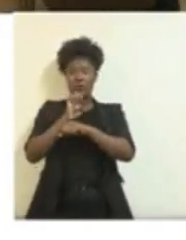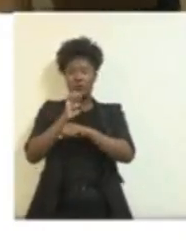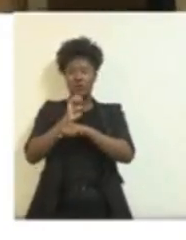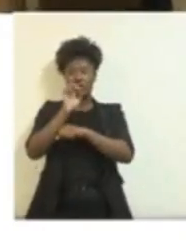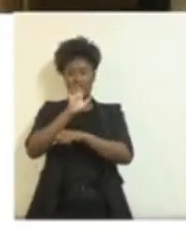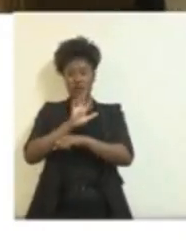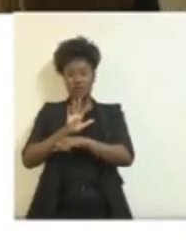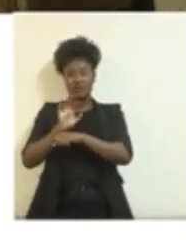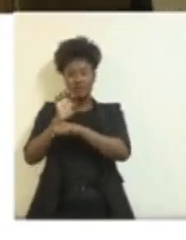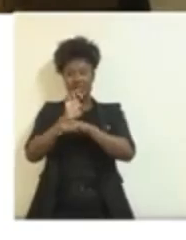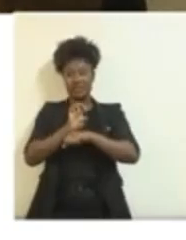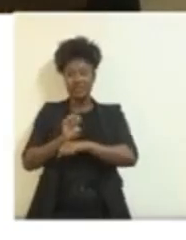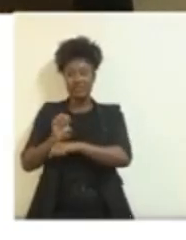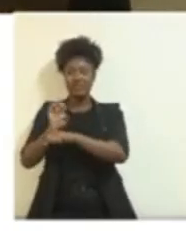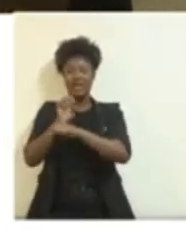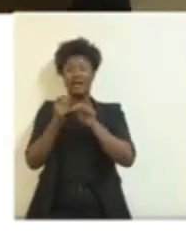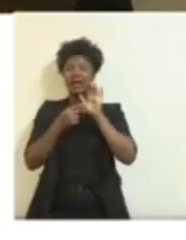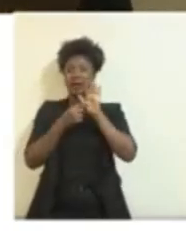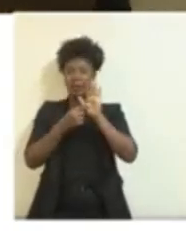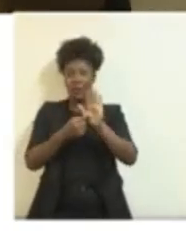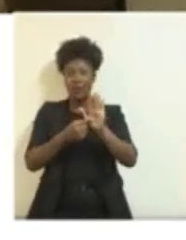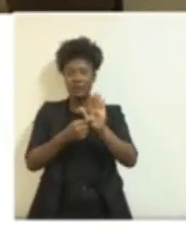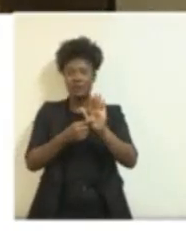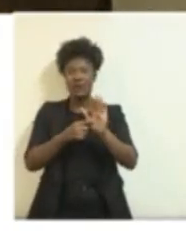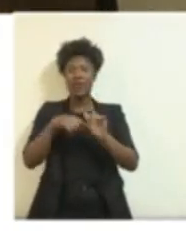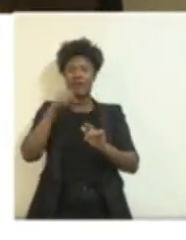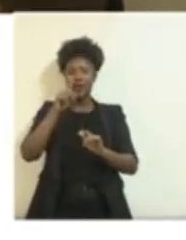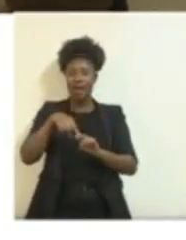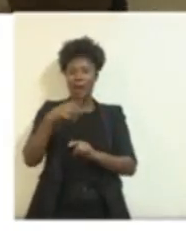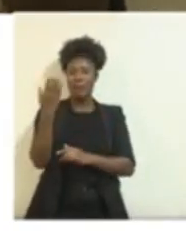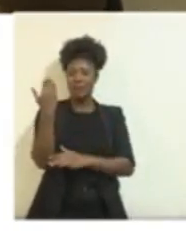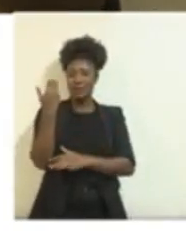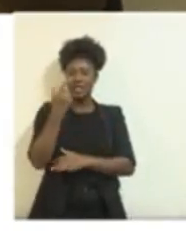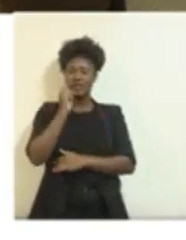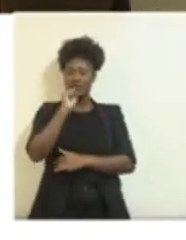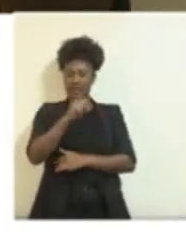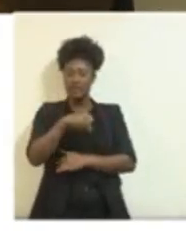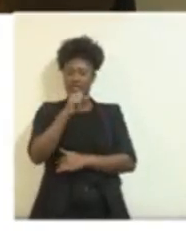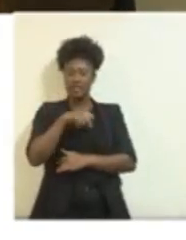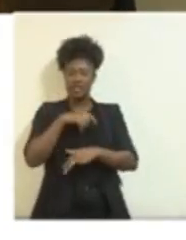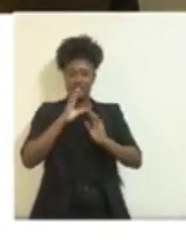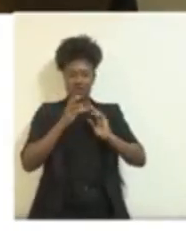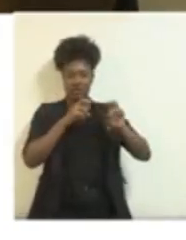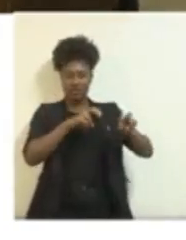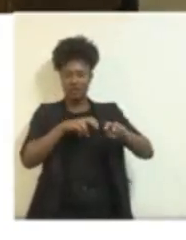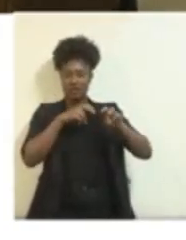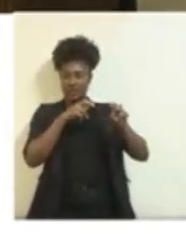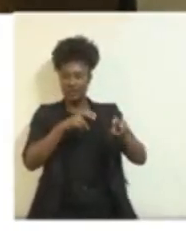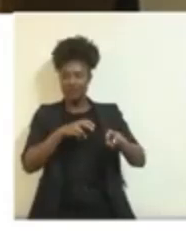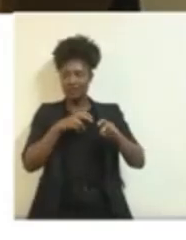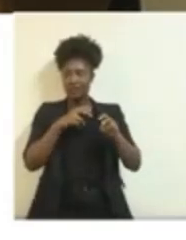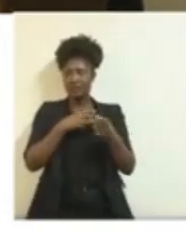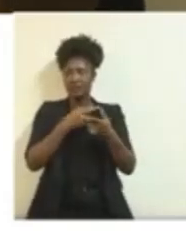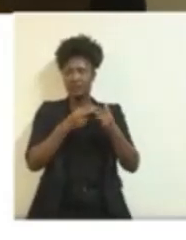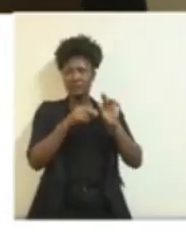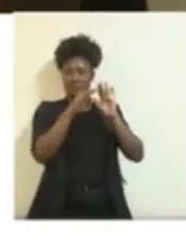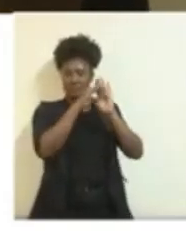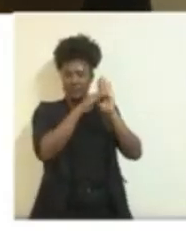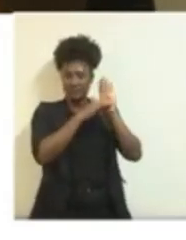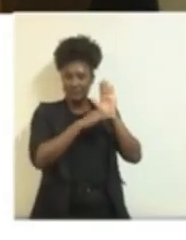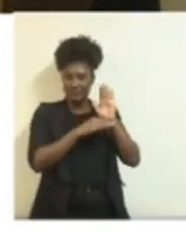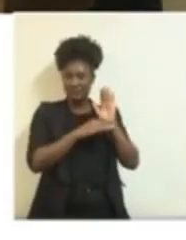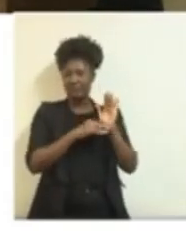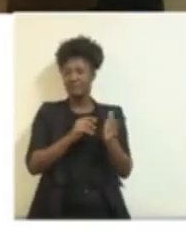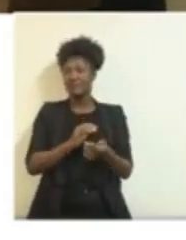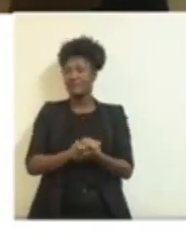de fósseis que há evidência de que eram pastadores. Né. Temos aí Macauchenia, Toxodonte, Hemialchenia, Equus, que é o